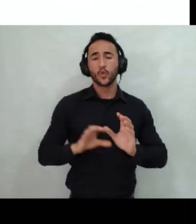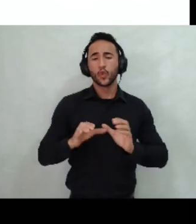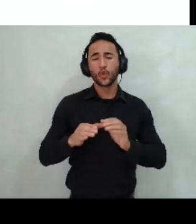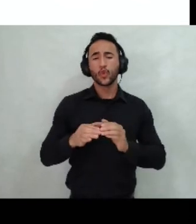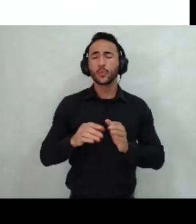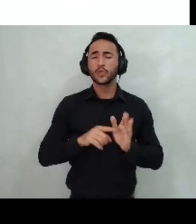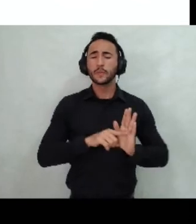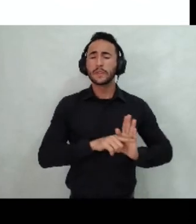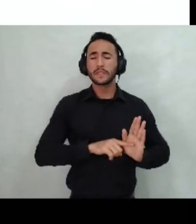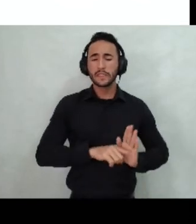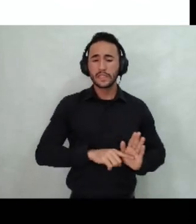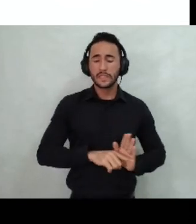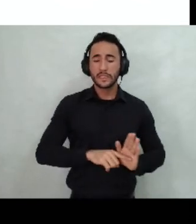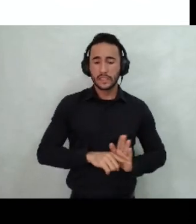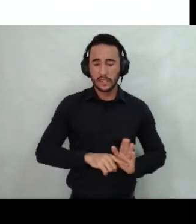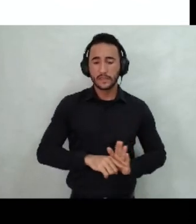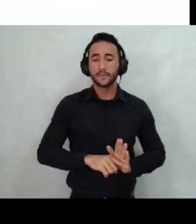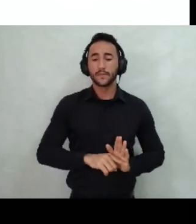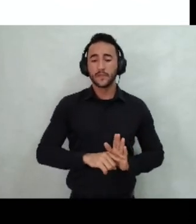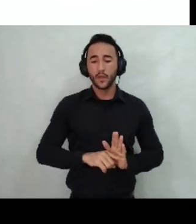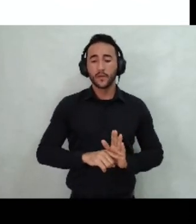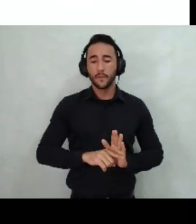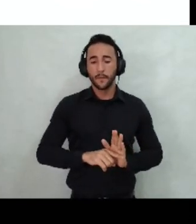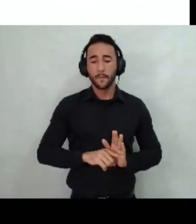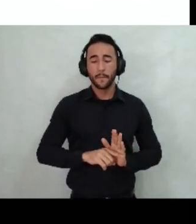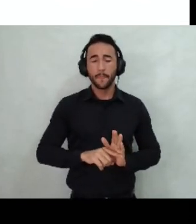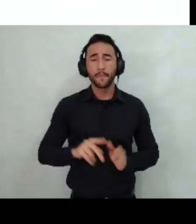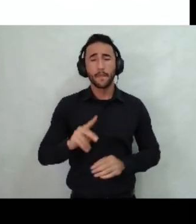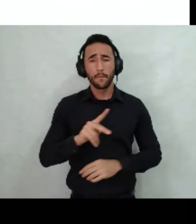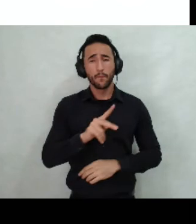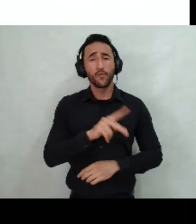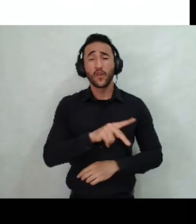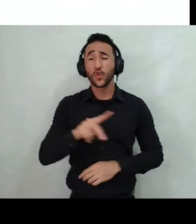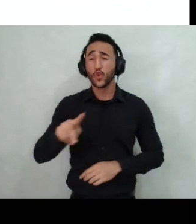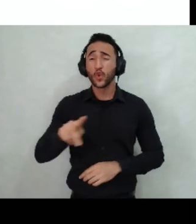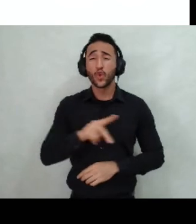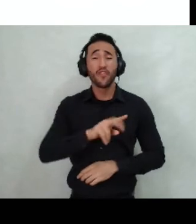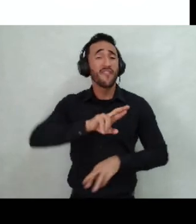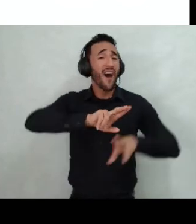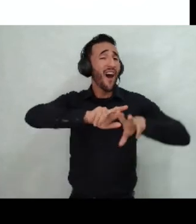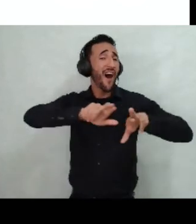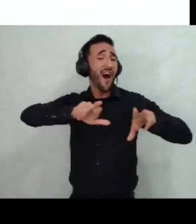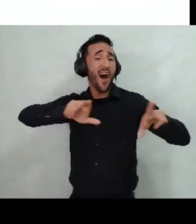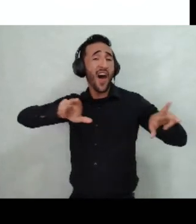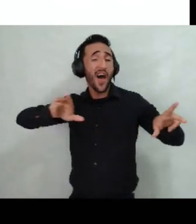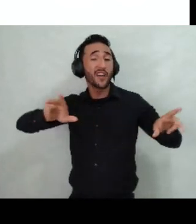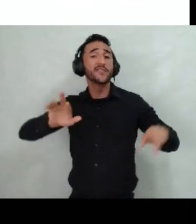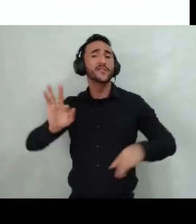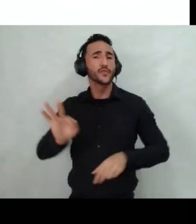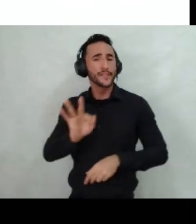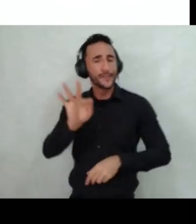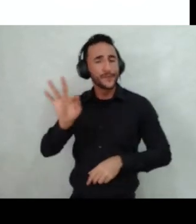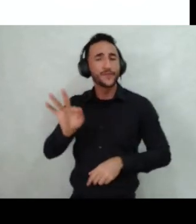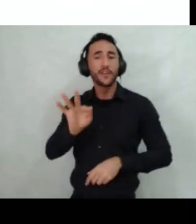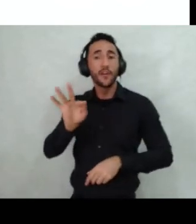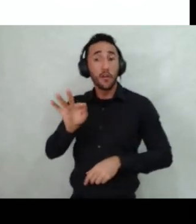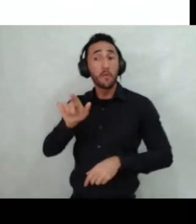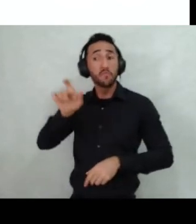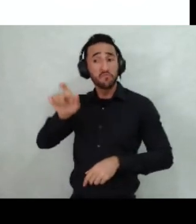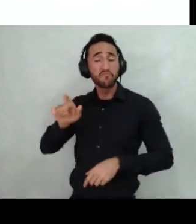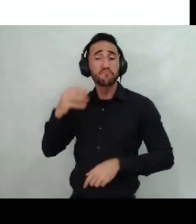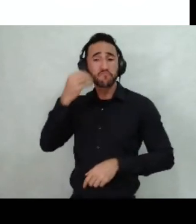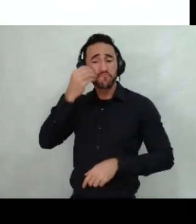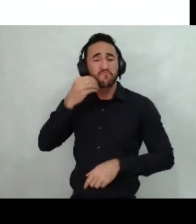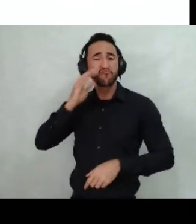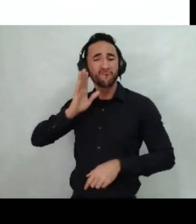estudo que nós desenvolvemos, professores de várias universidades, inclusive 2 infectologistas muito queridos, que gostam muito da